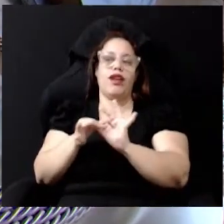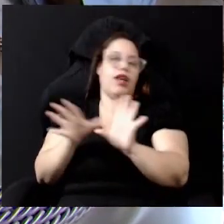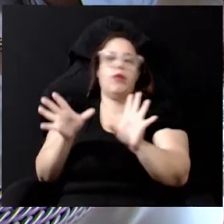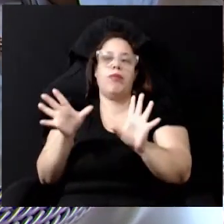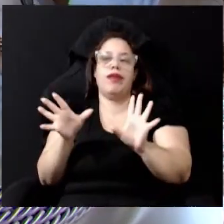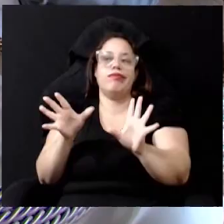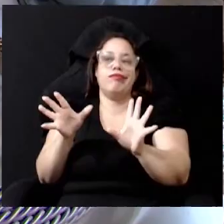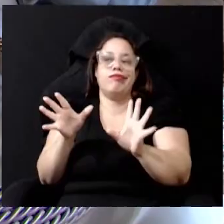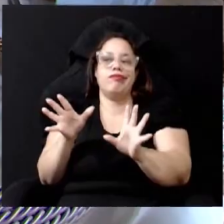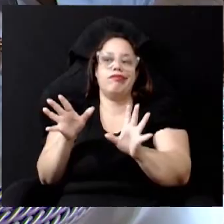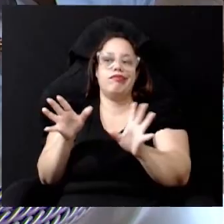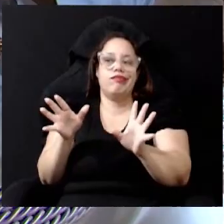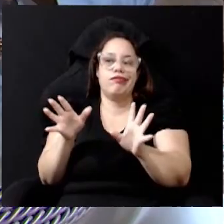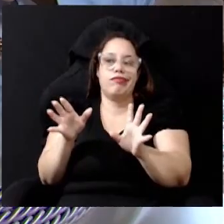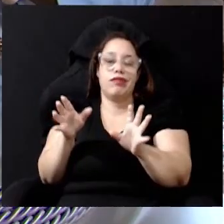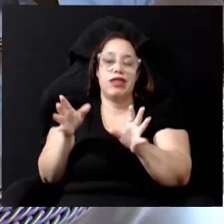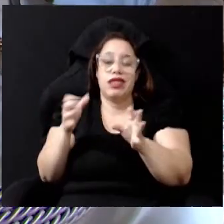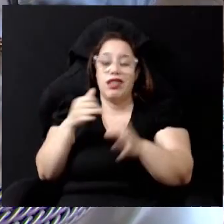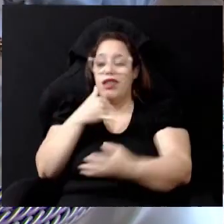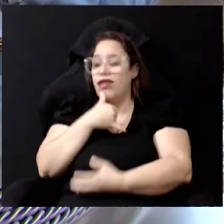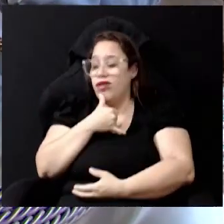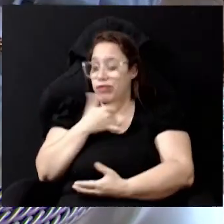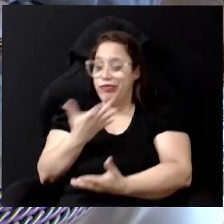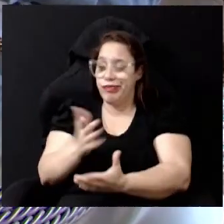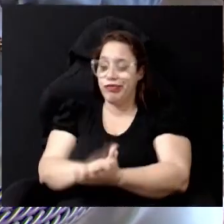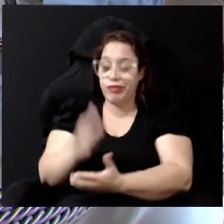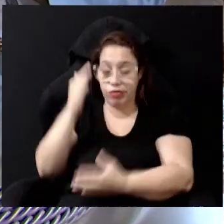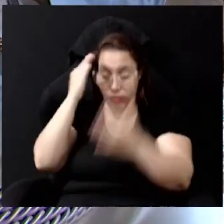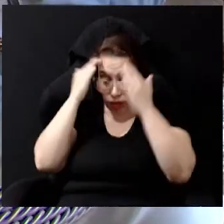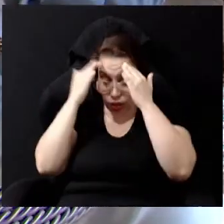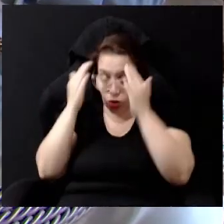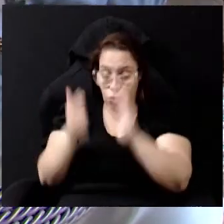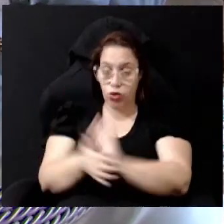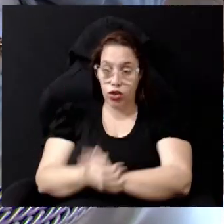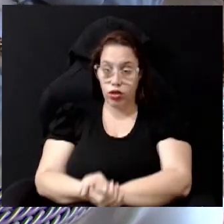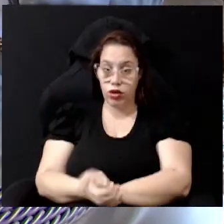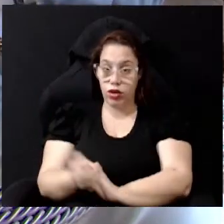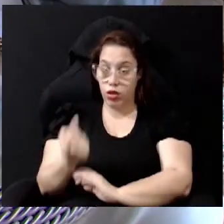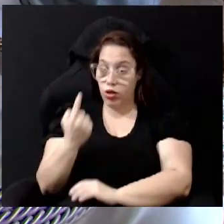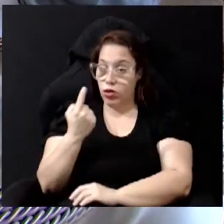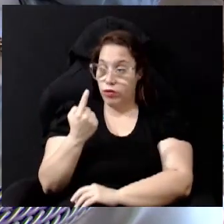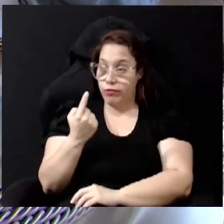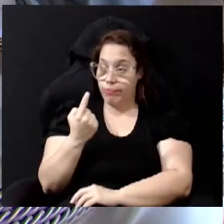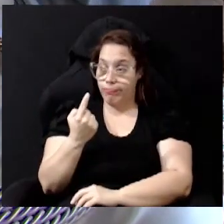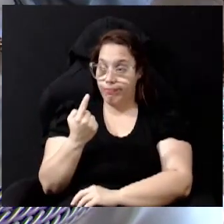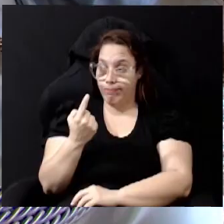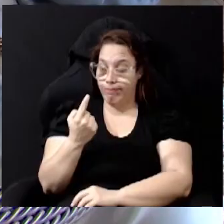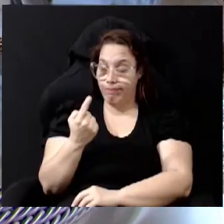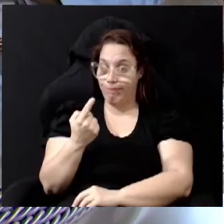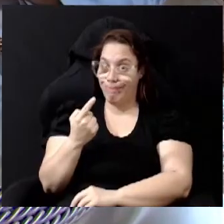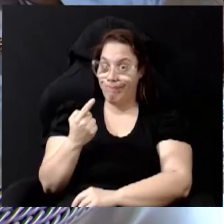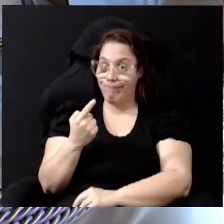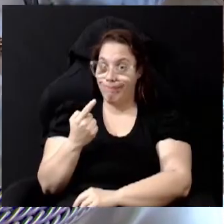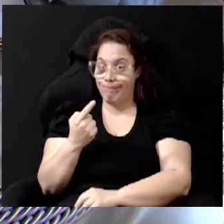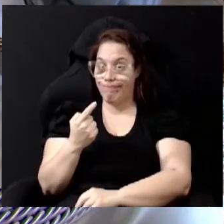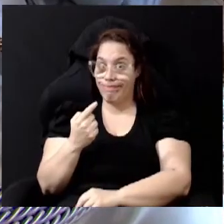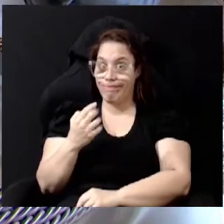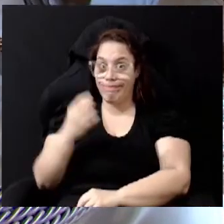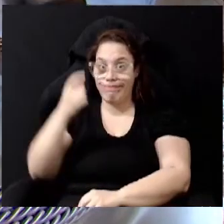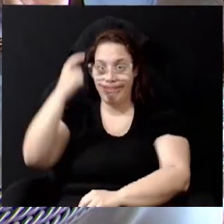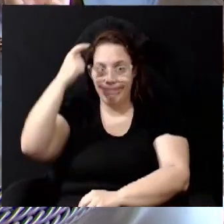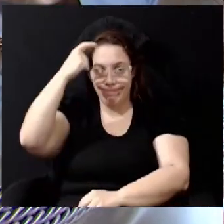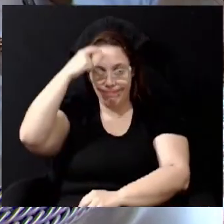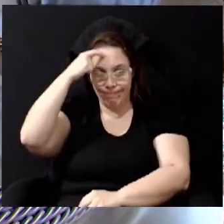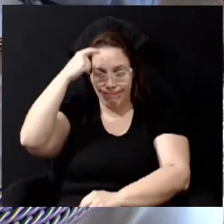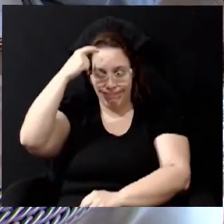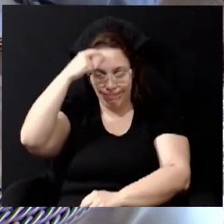dessas frustrações, dessas questões psicológicas. Então, a primeira coisa é que a pessoa tem de ter consciência